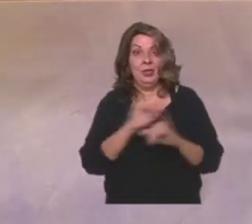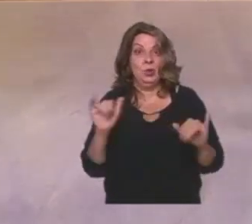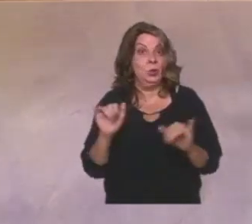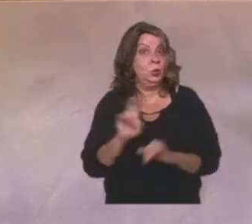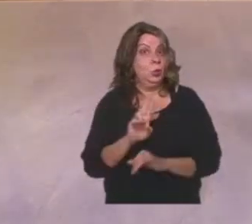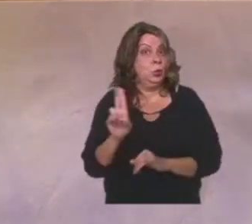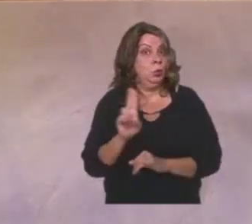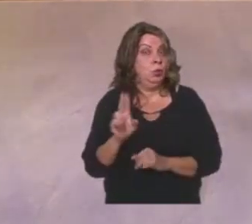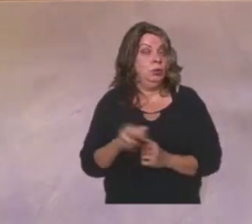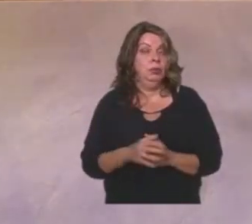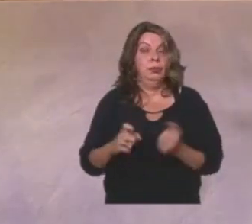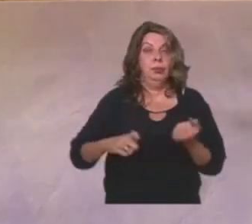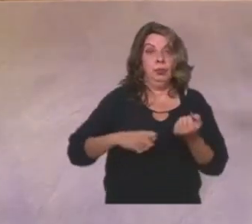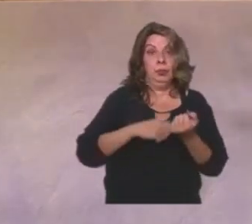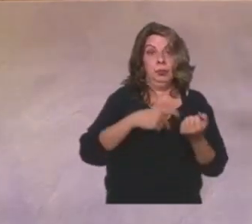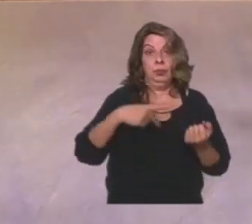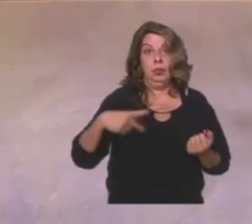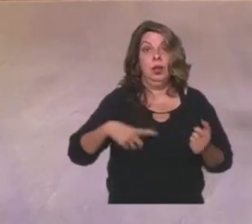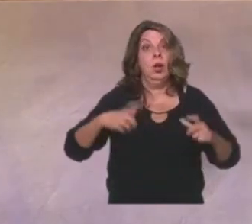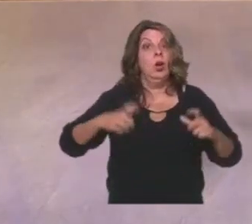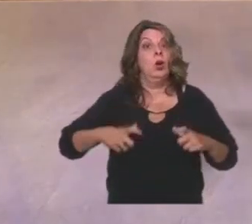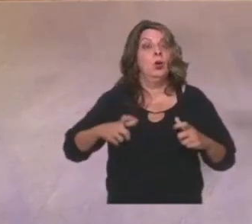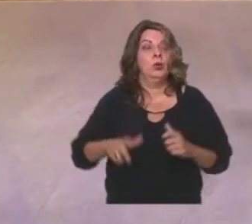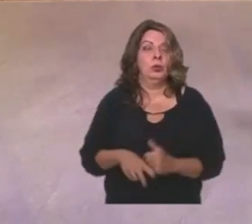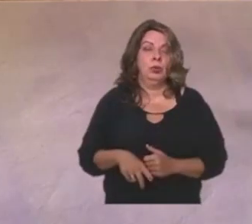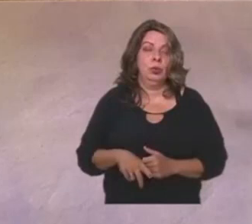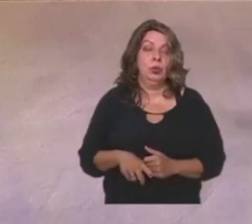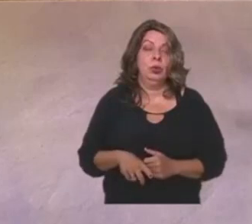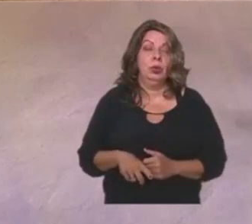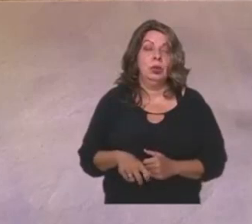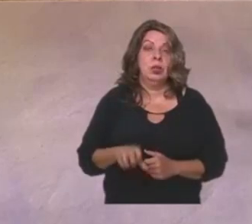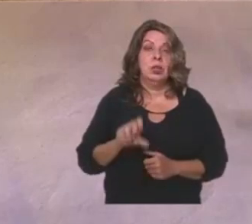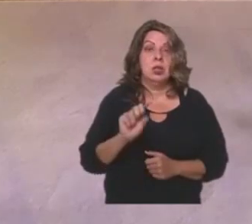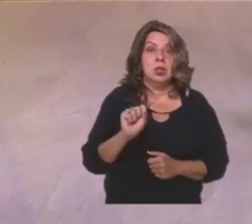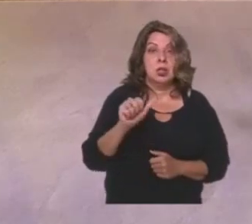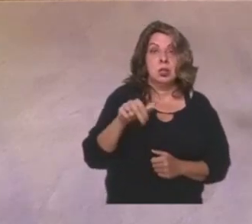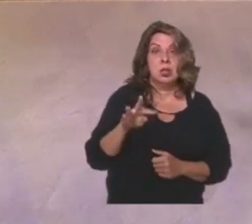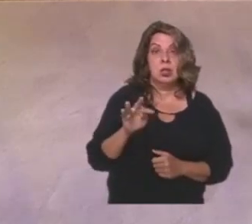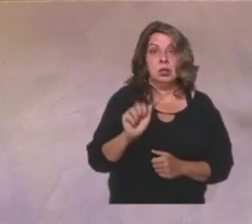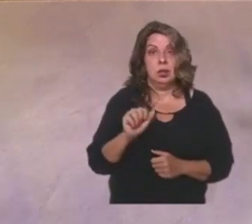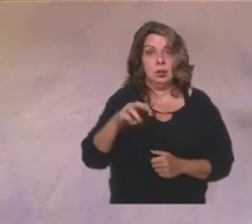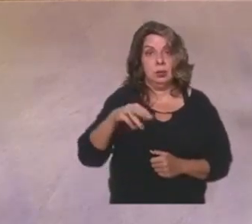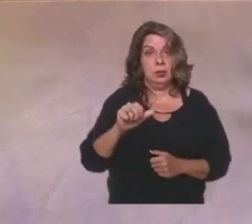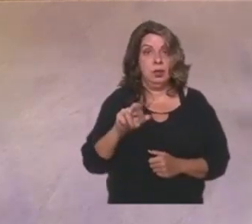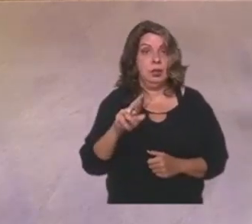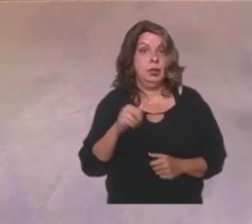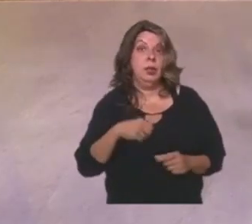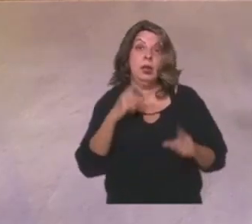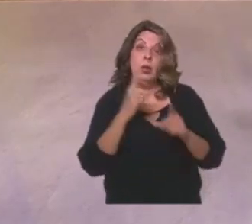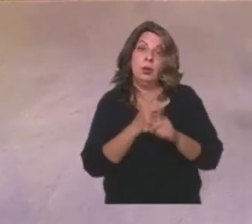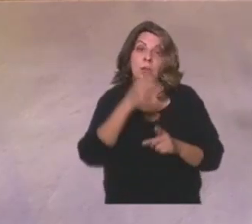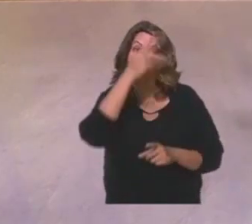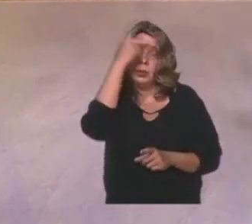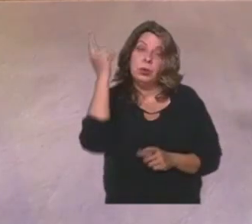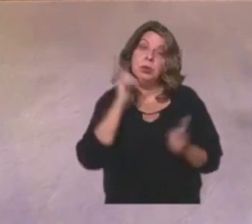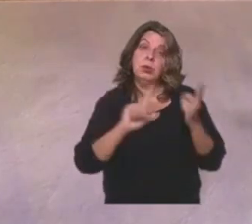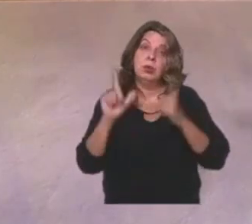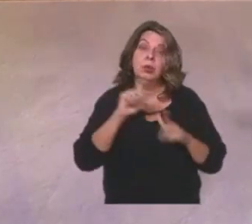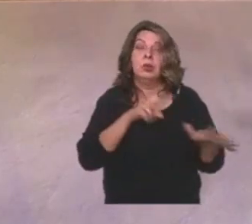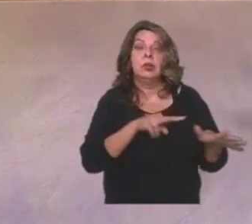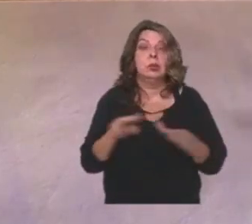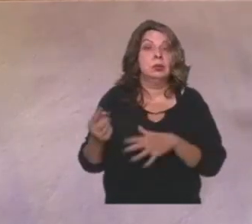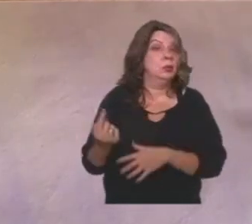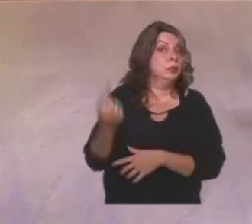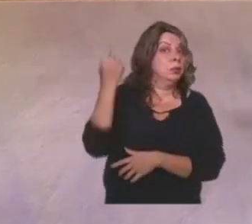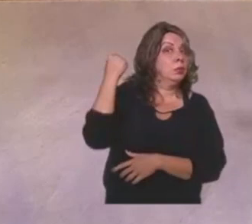E ó, Cajucap foi até sabe onde? O bairro Santa Maria. Encontrar o contemplado do terceiro prêmio da semana passada, né, Júnior?